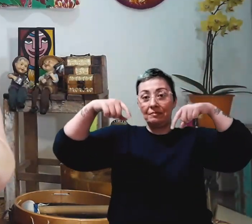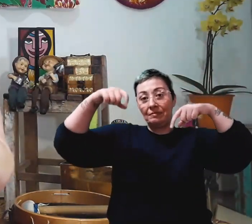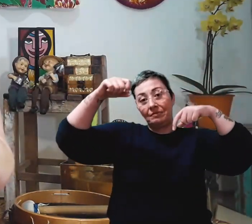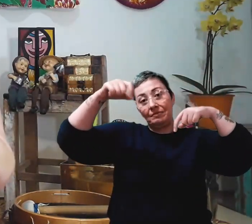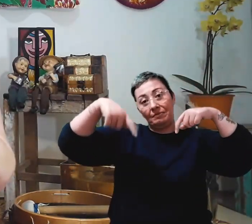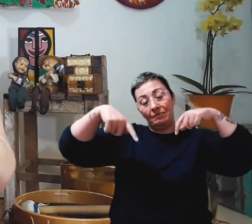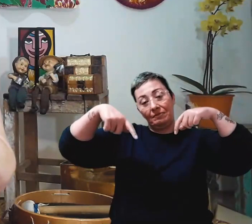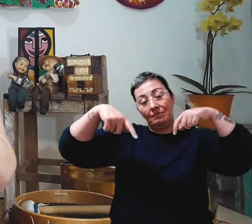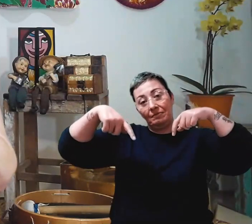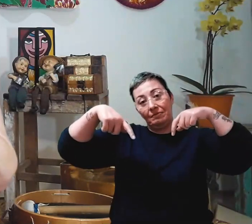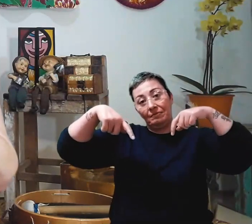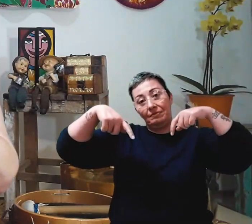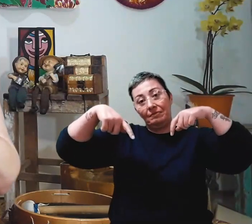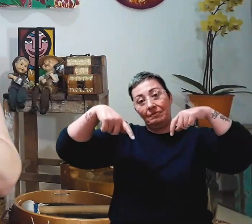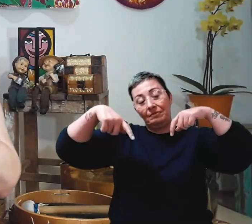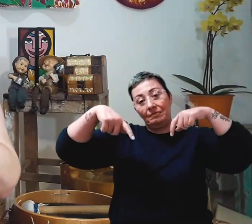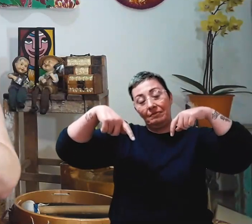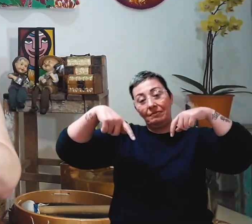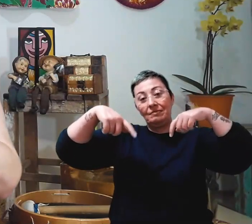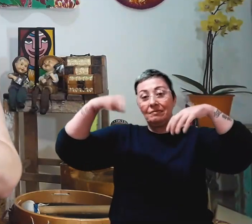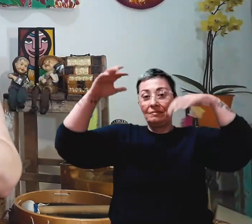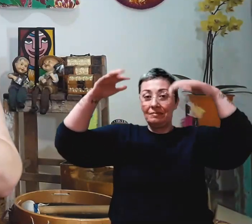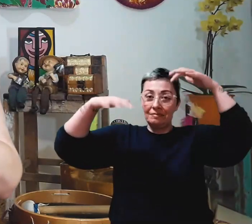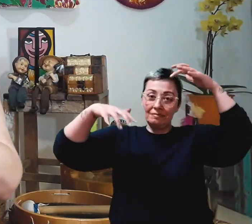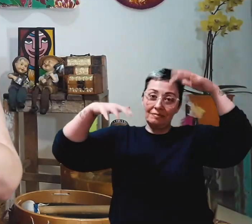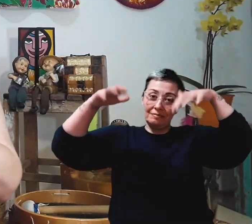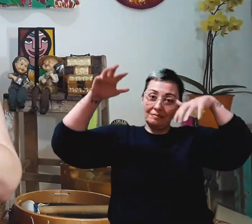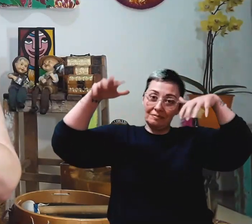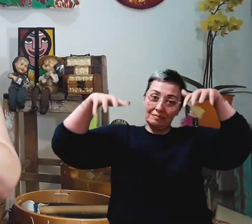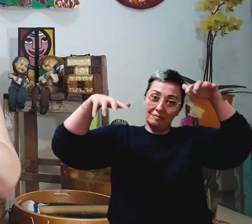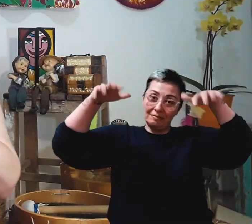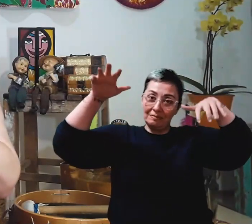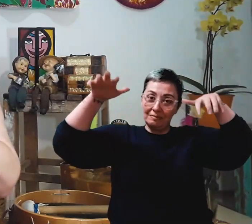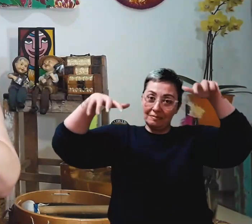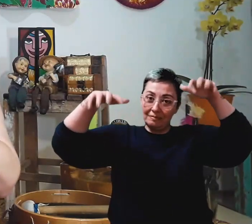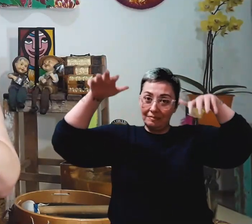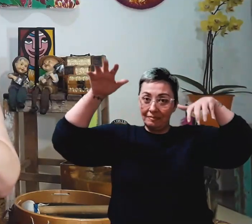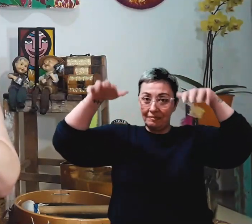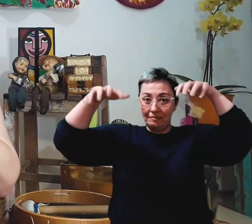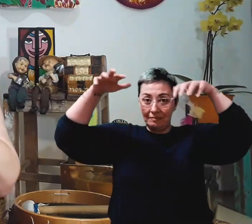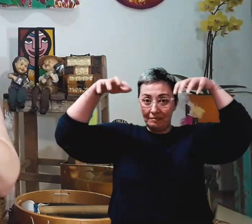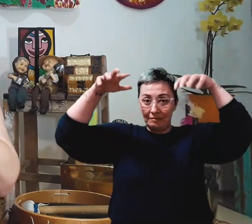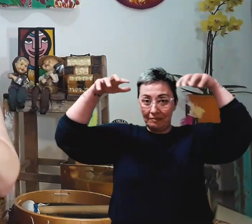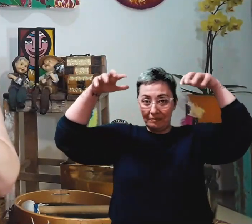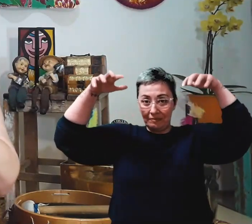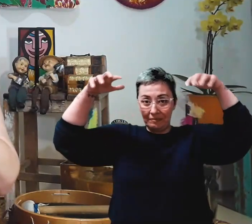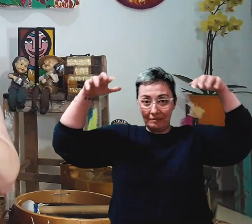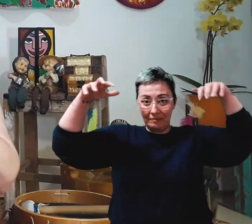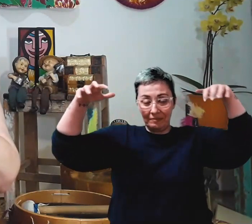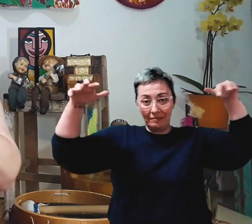Plim, plim, plim, olha a chuva.